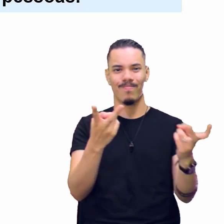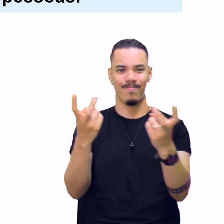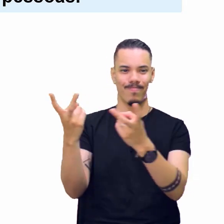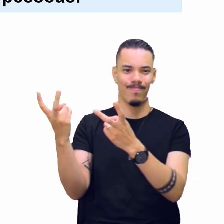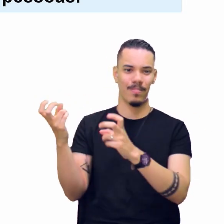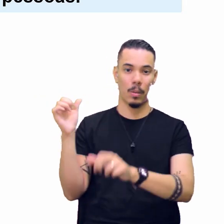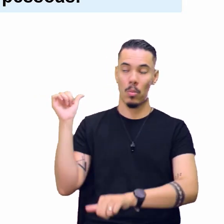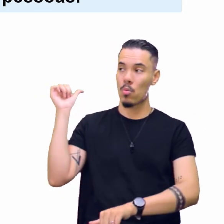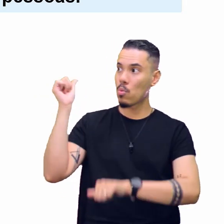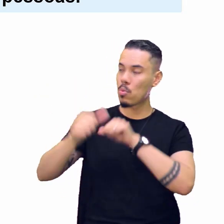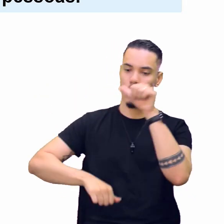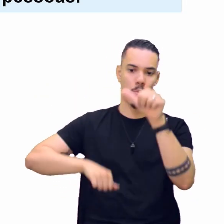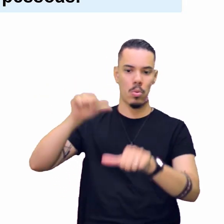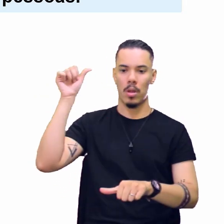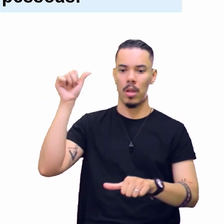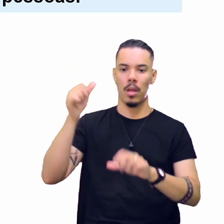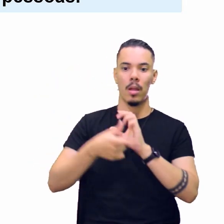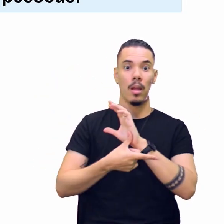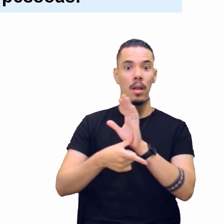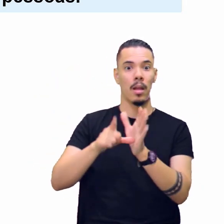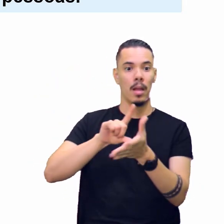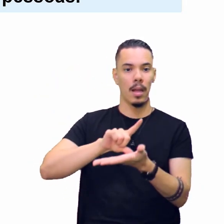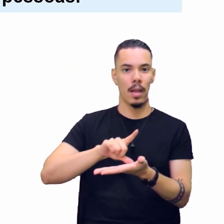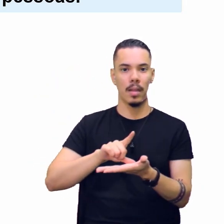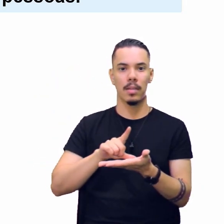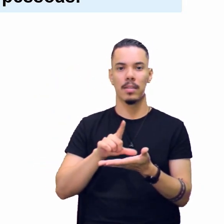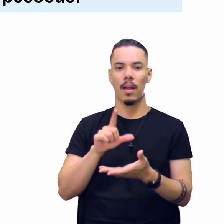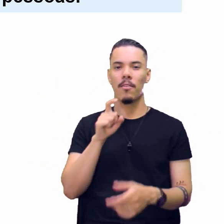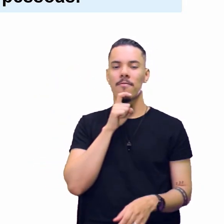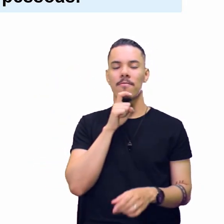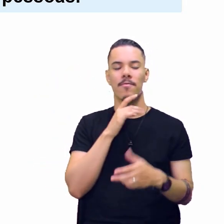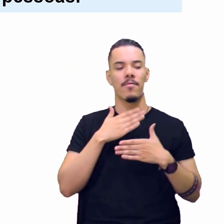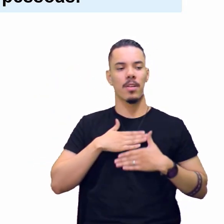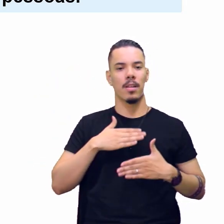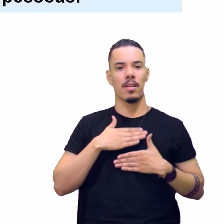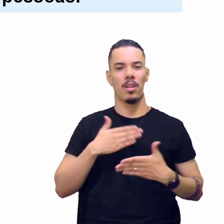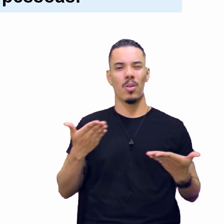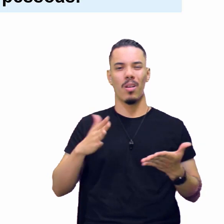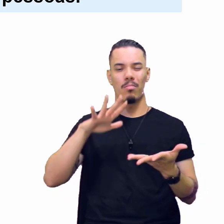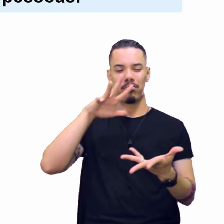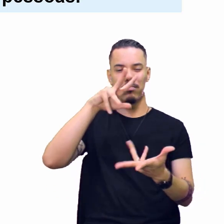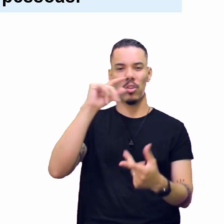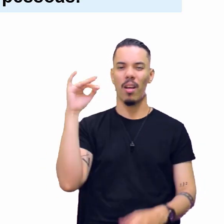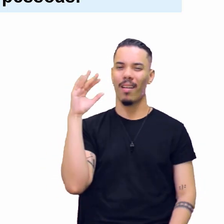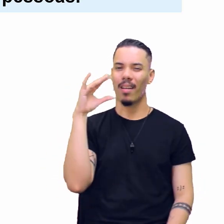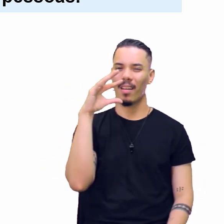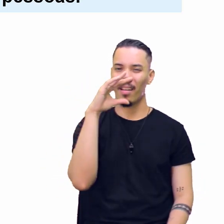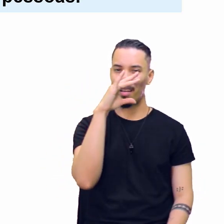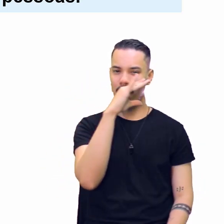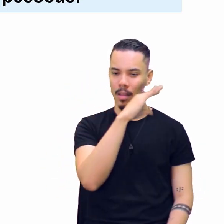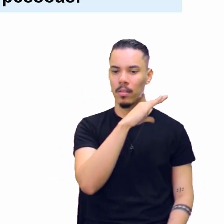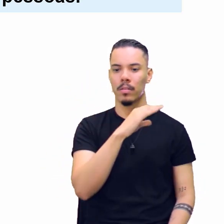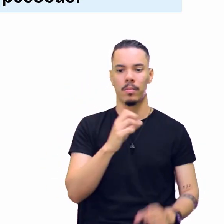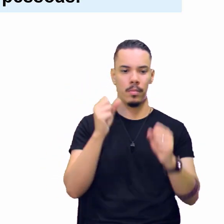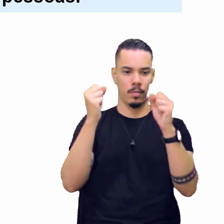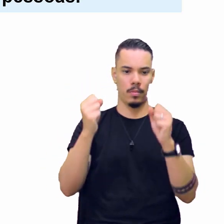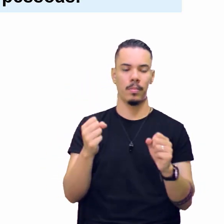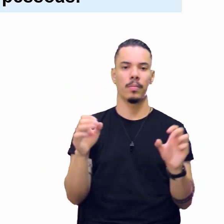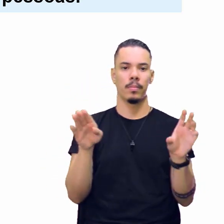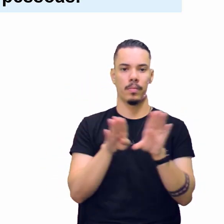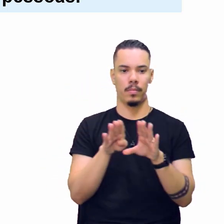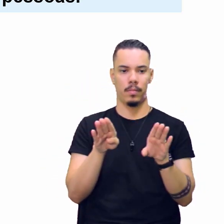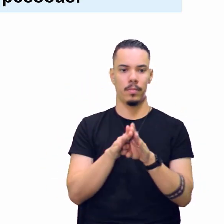mudança, né? Que antigamente, ó, era bem fresquinho, o que tá esse aquecimento global? Pode